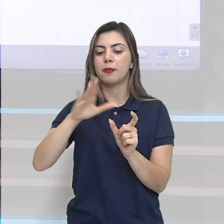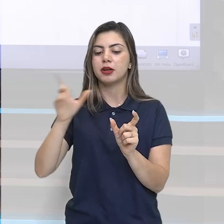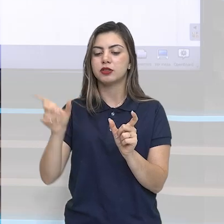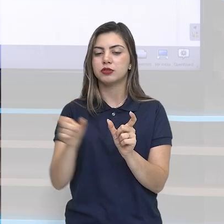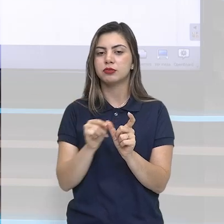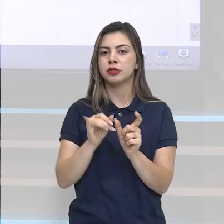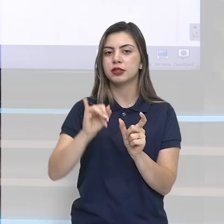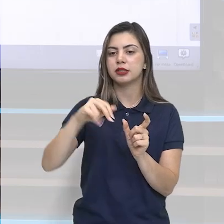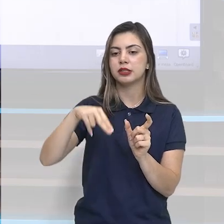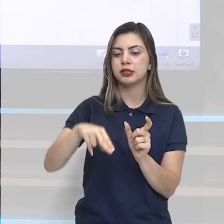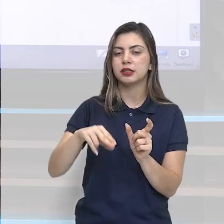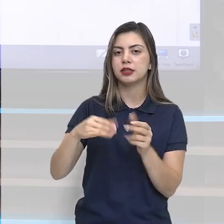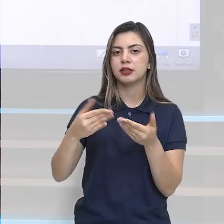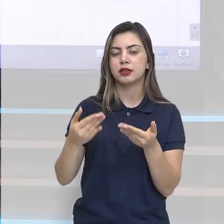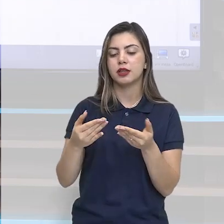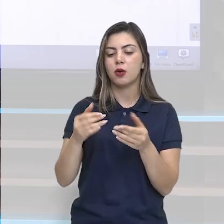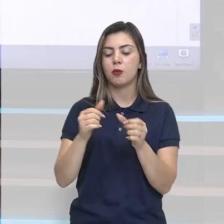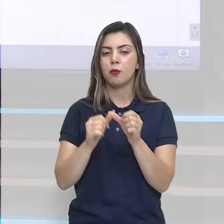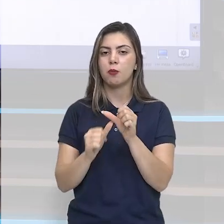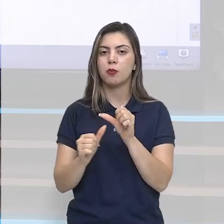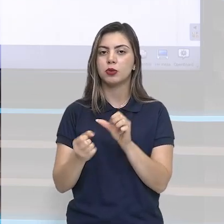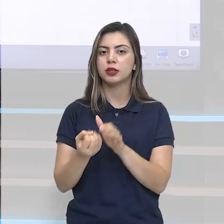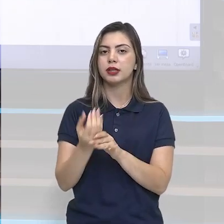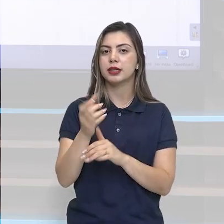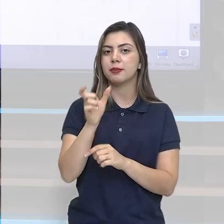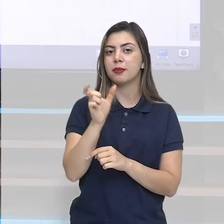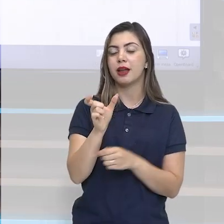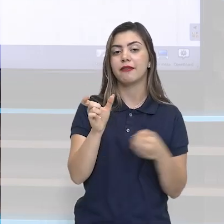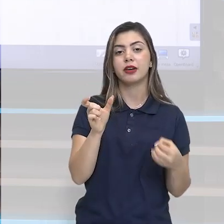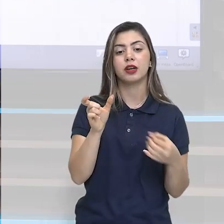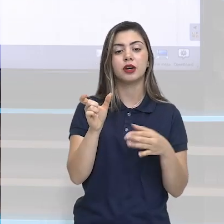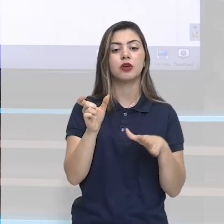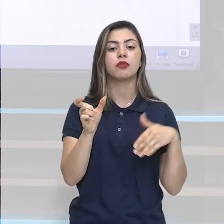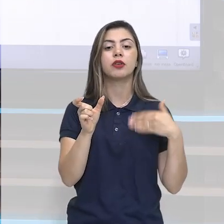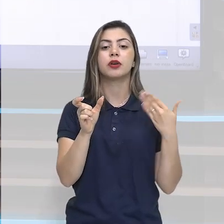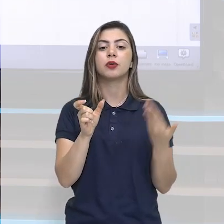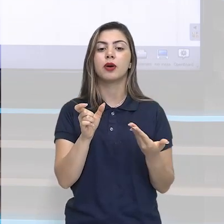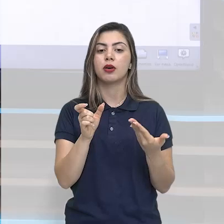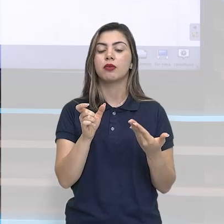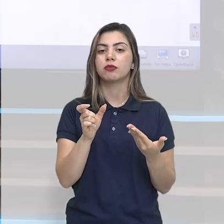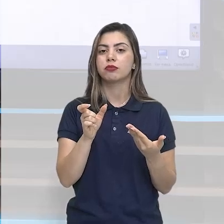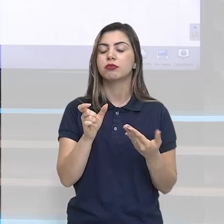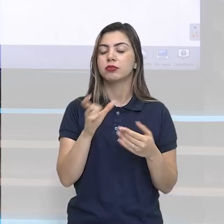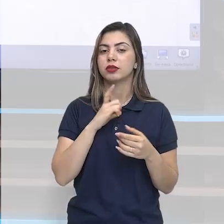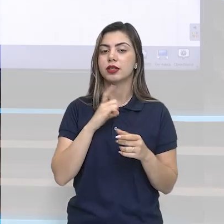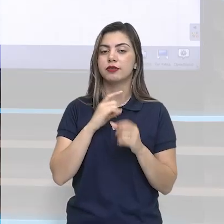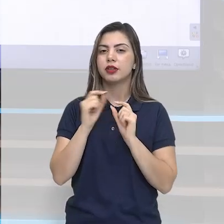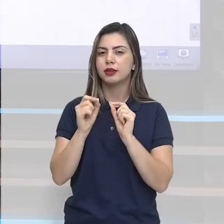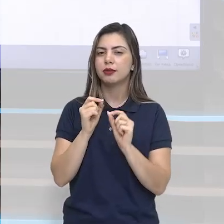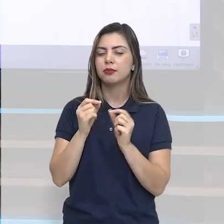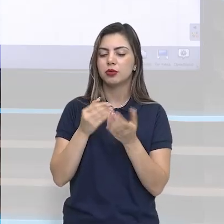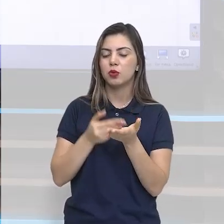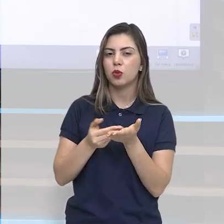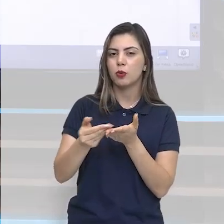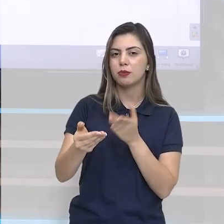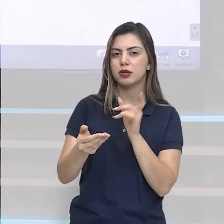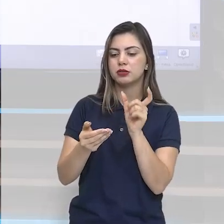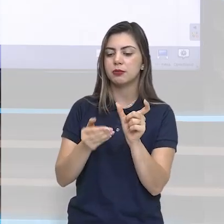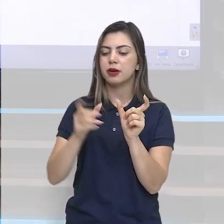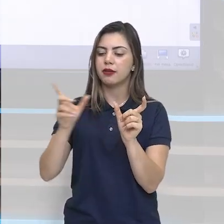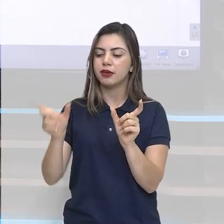E aí eu constituí uma nova palavra. Qual foi essa nova palavra? Acrescentei a partícula no início da